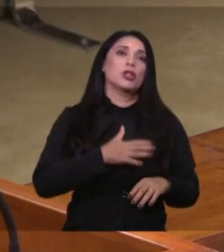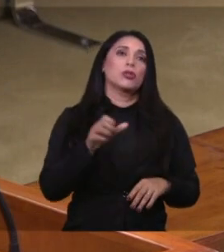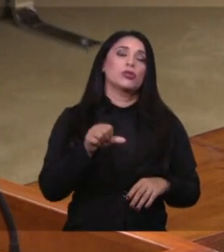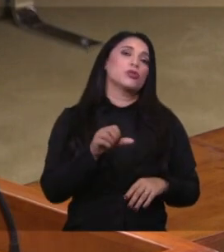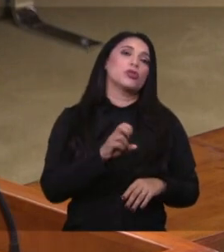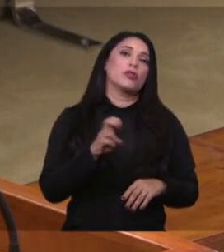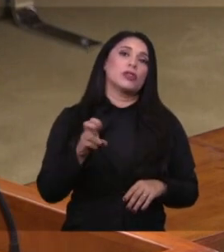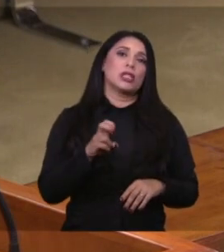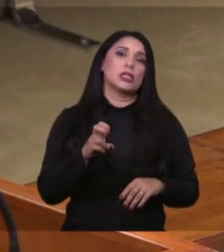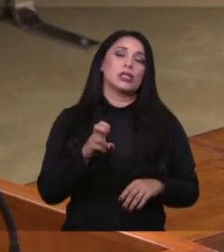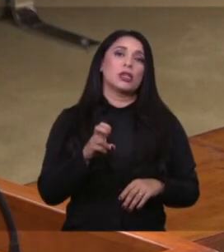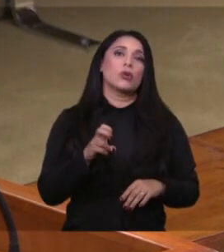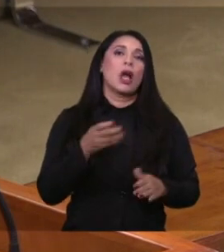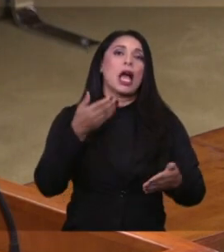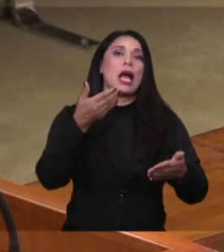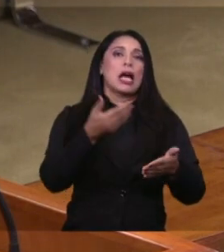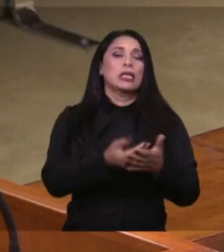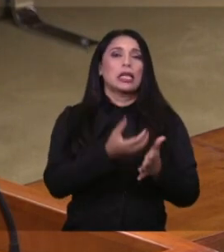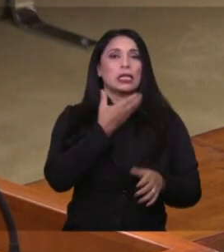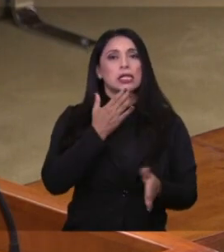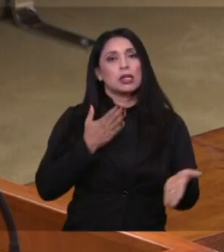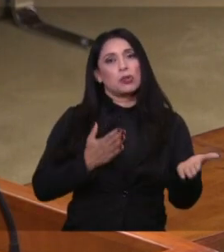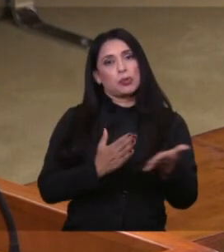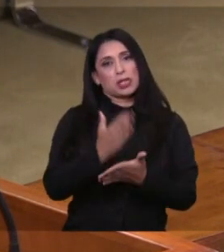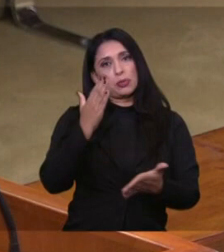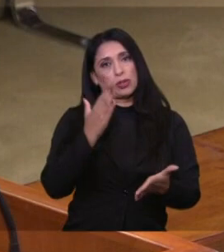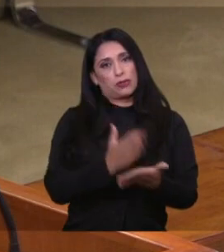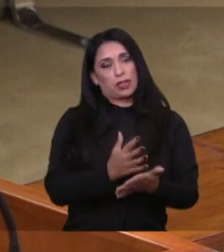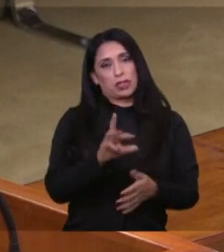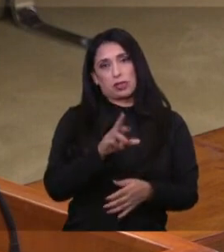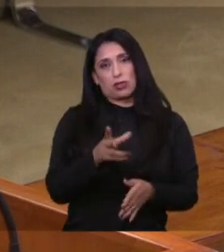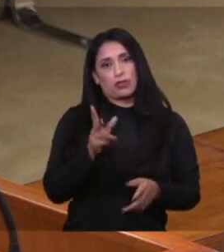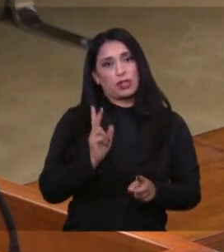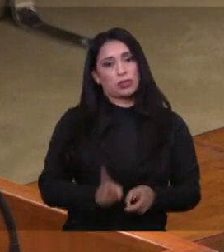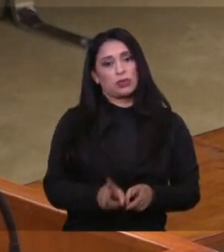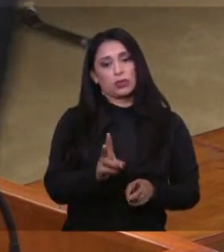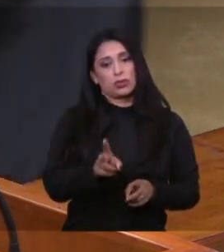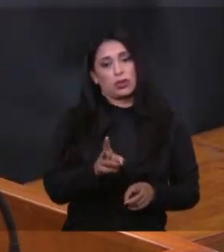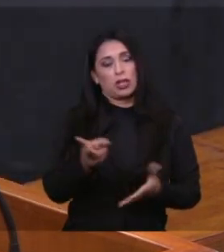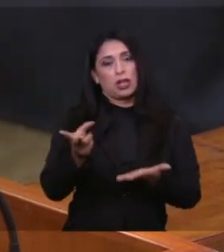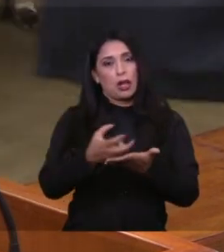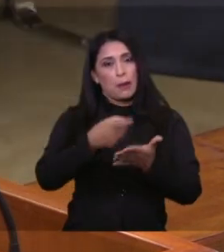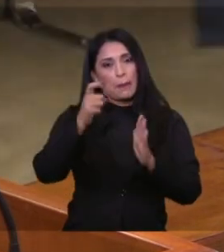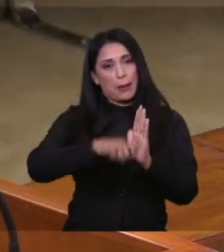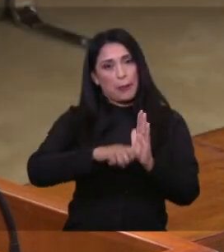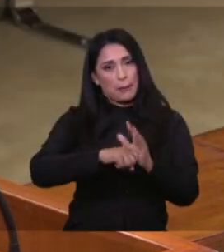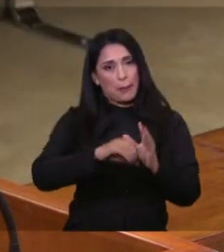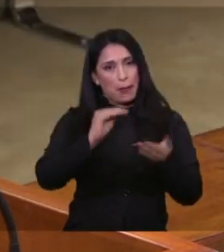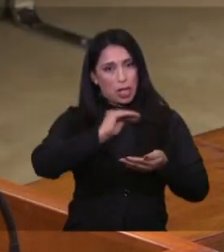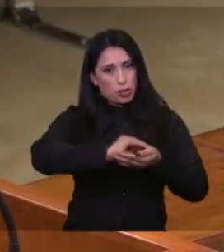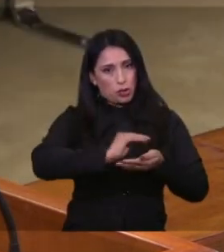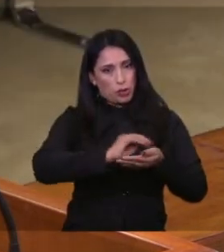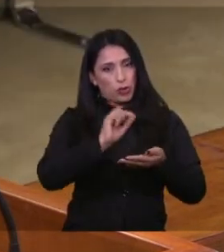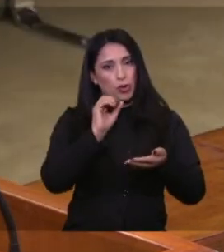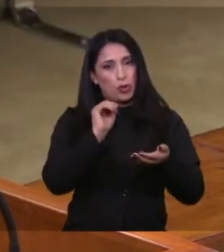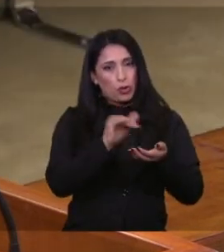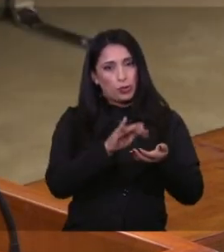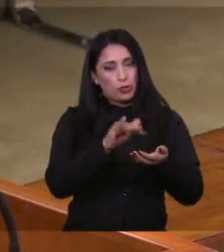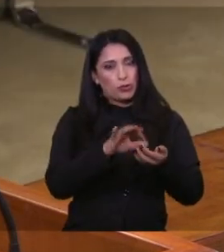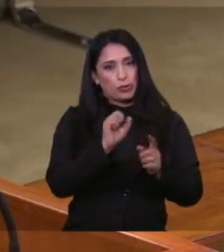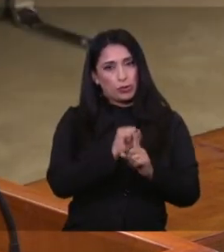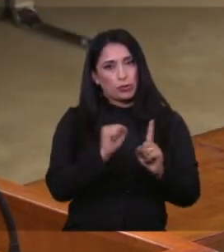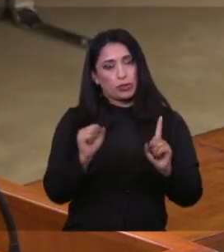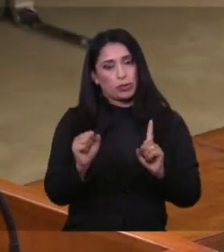aprovada até dezembro, não houvesse solução de continuidade e a cobrança dos tributos do Fundo Social pudesse acontecer. Acontece que